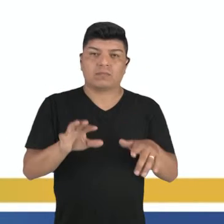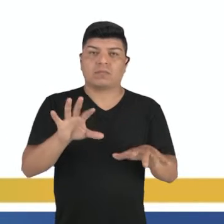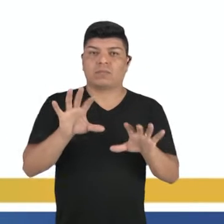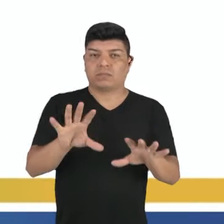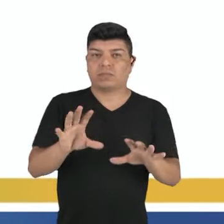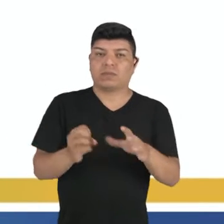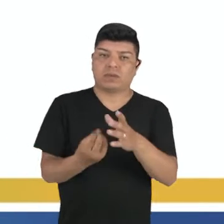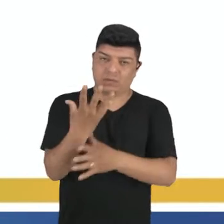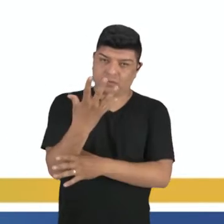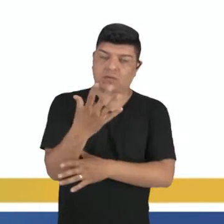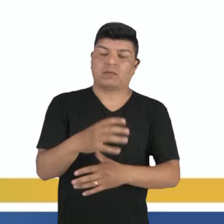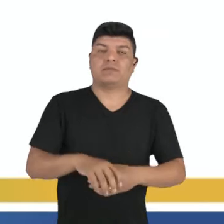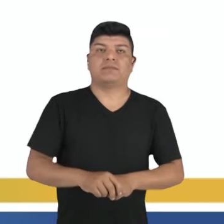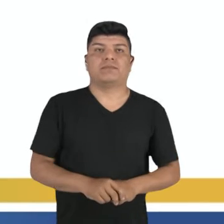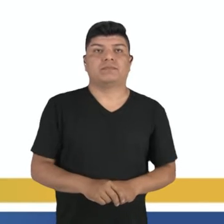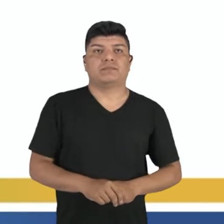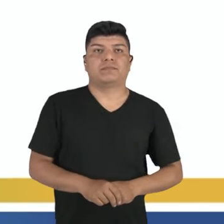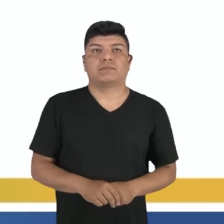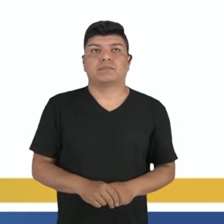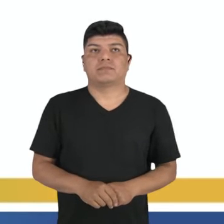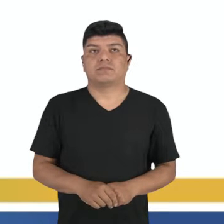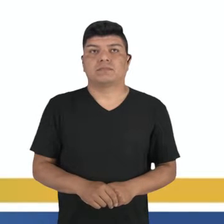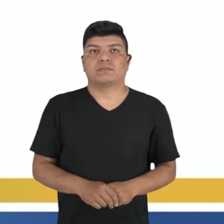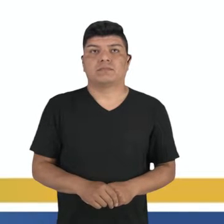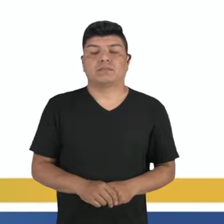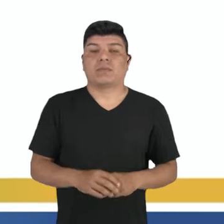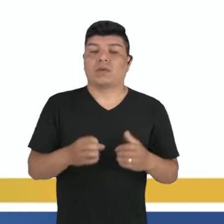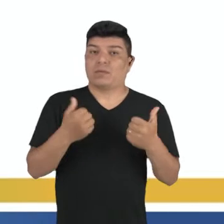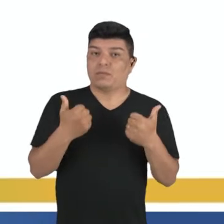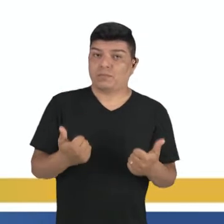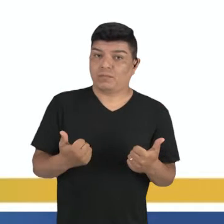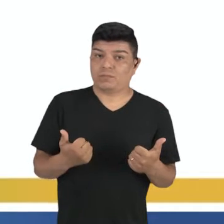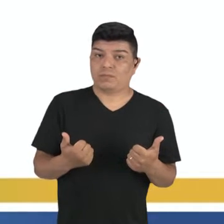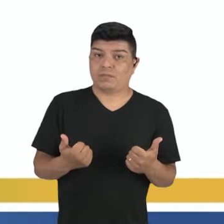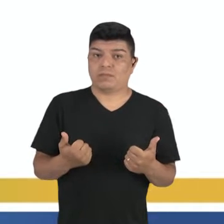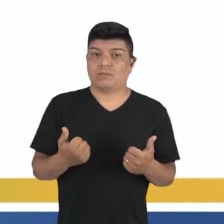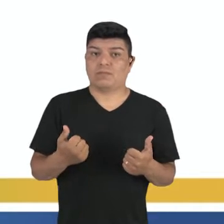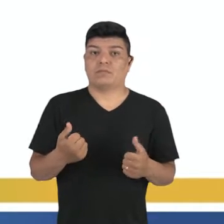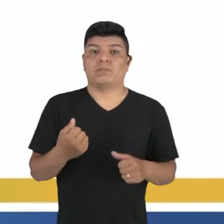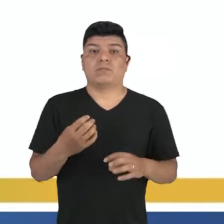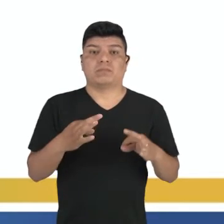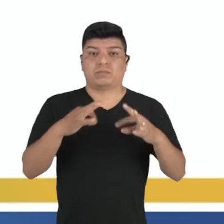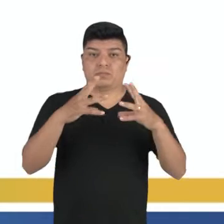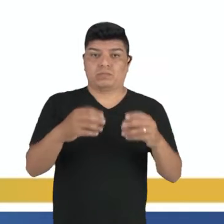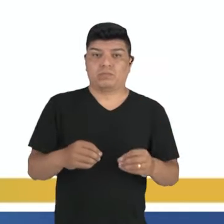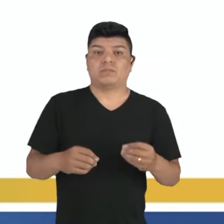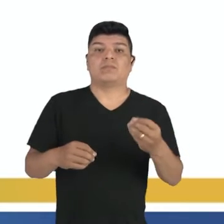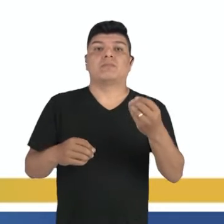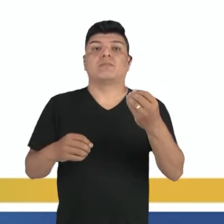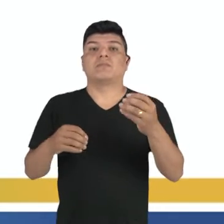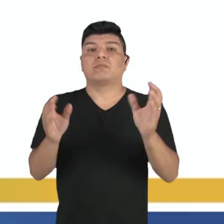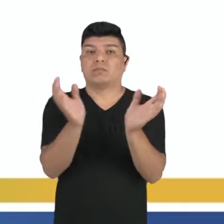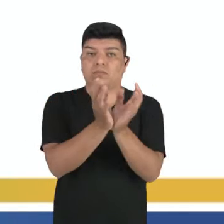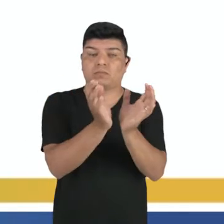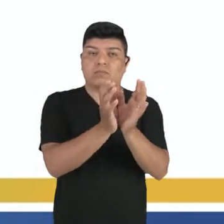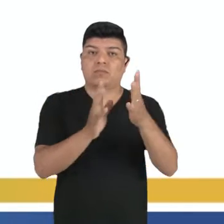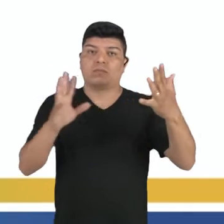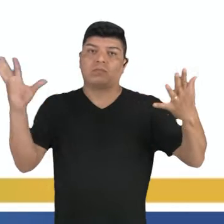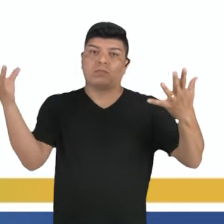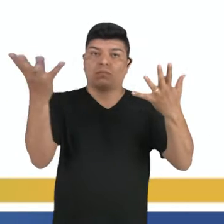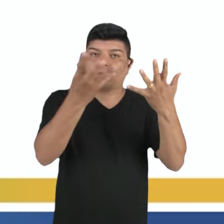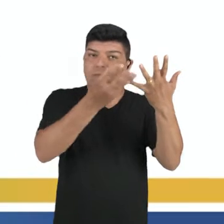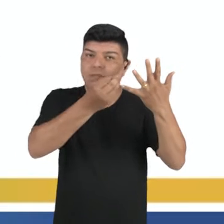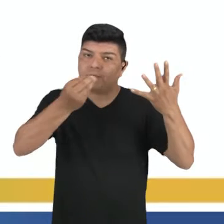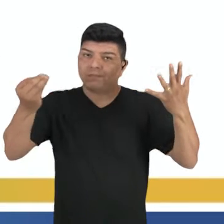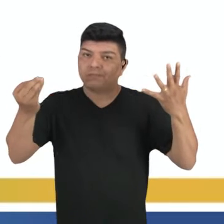ou seja após ela ser produzida é bom quando nos organismos autotróficos né Nós conhecemos